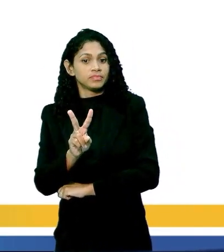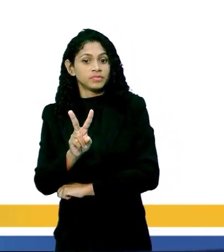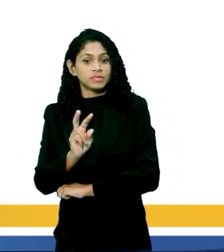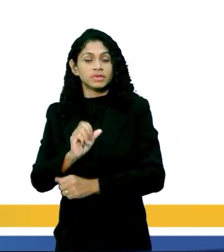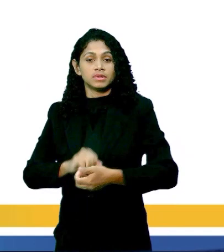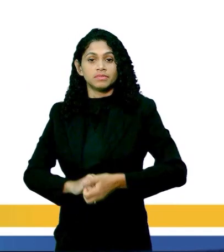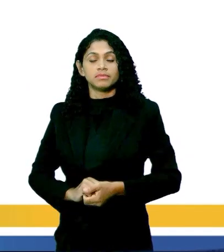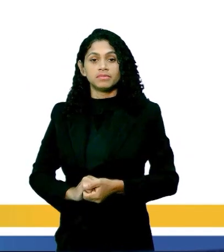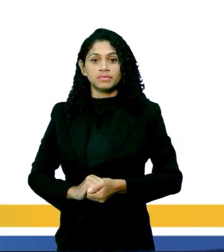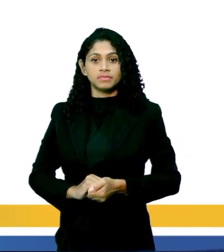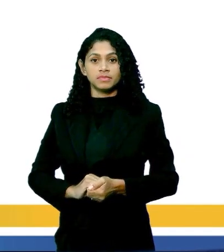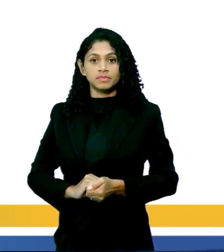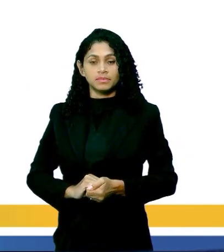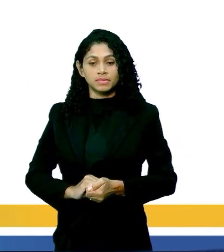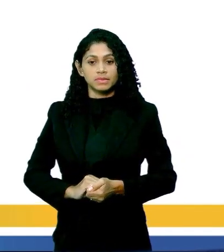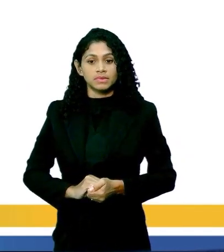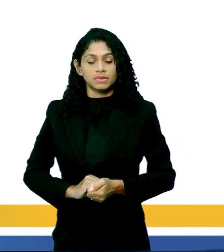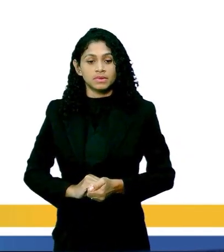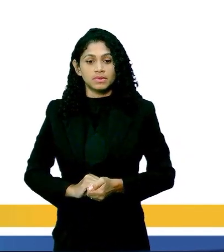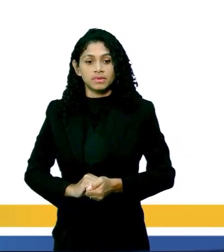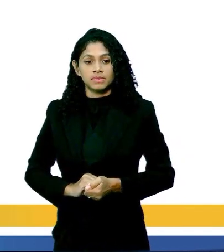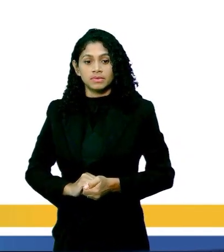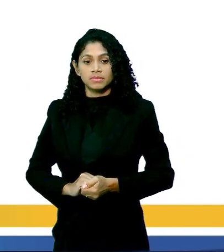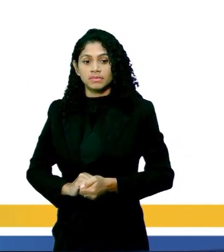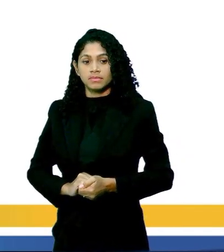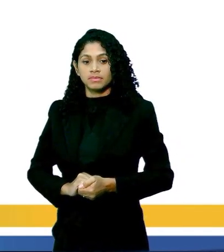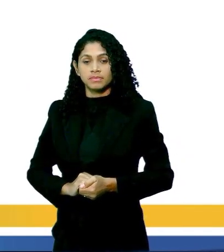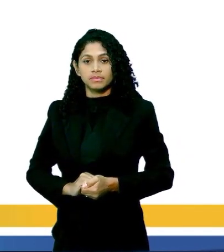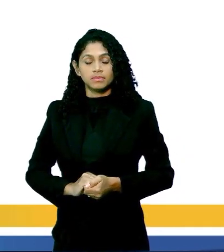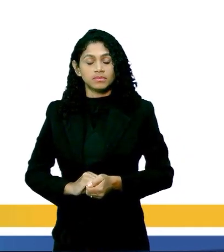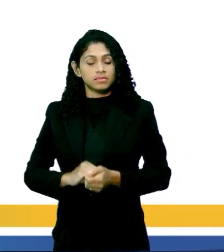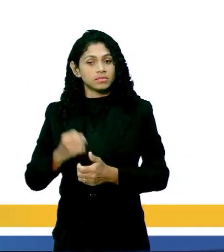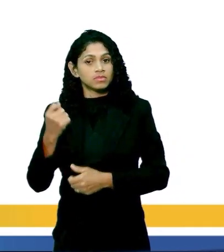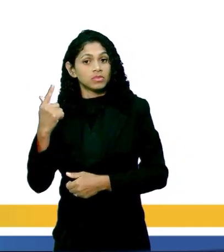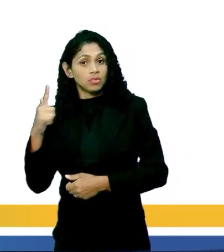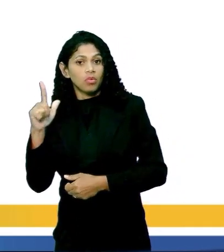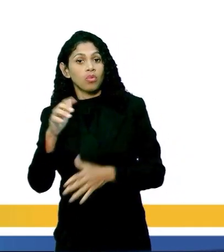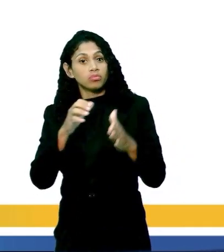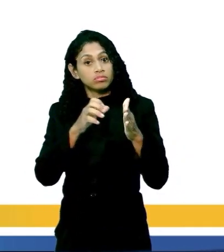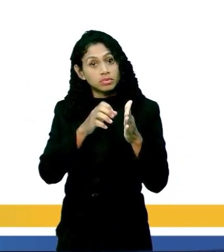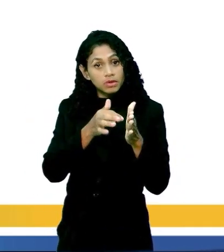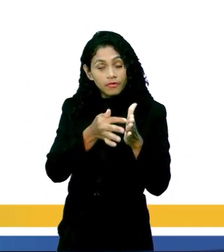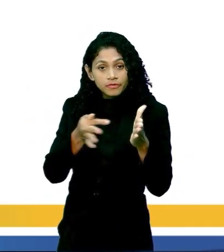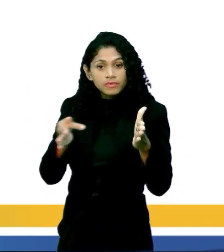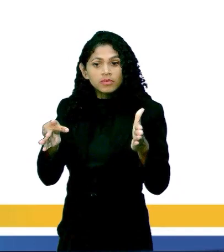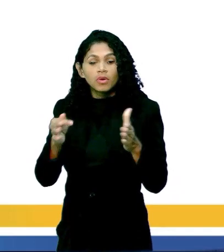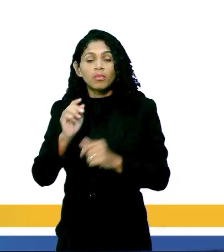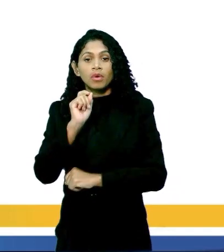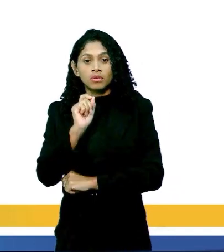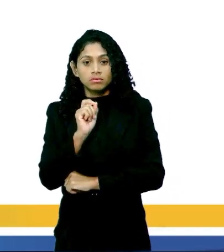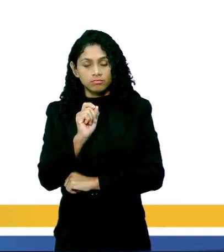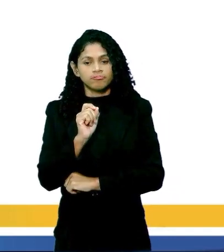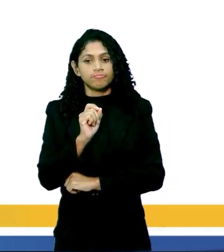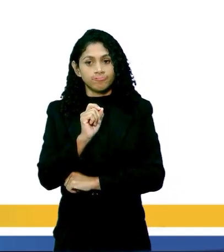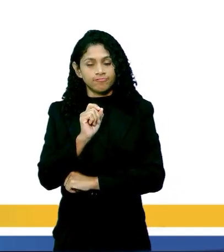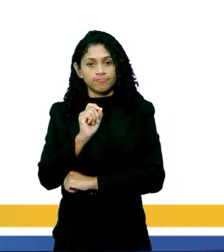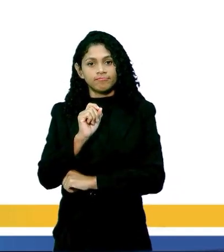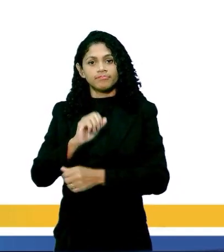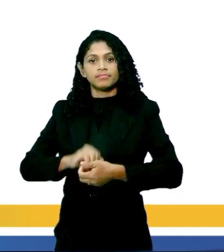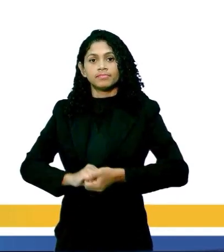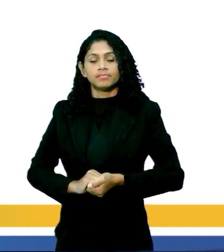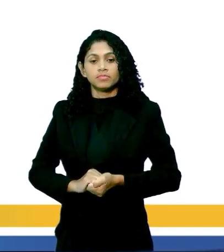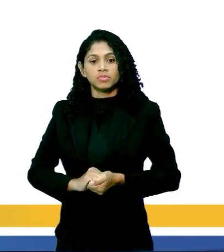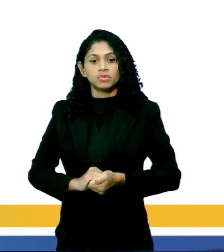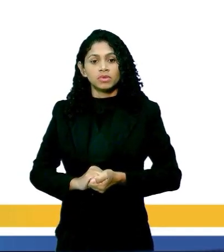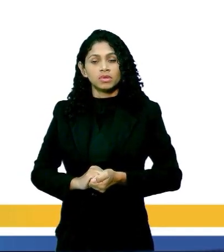gente pode acabar lembrando dessa fórmula. Uma outra fórmula também muito conhecida no estudo do movimento uniformemente